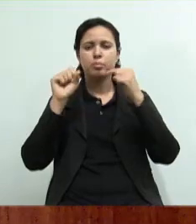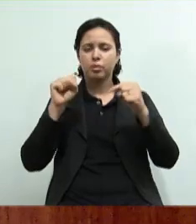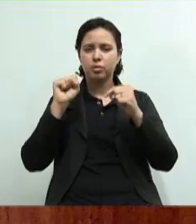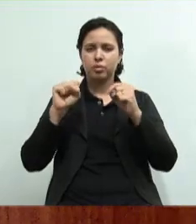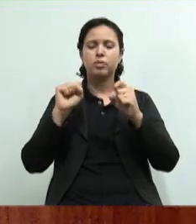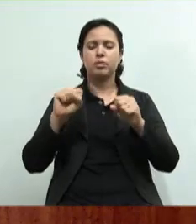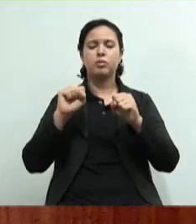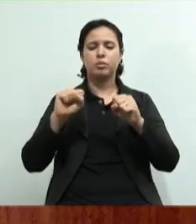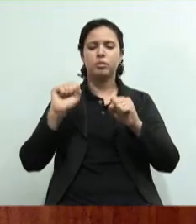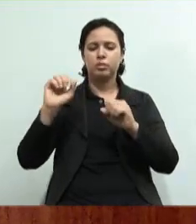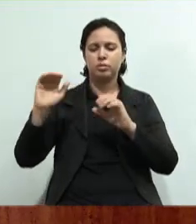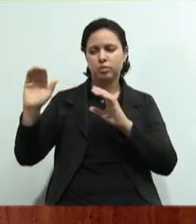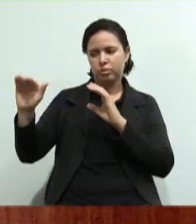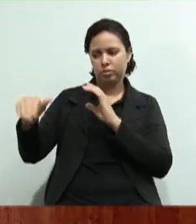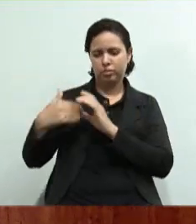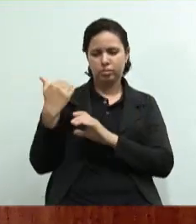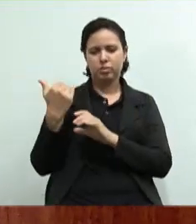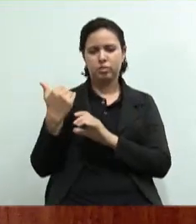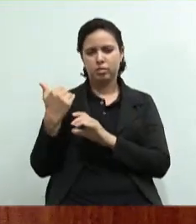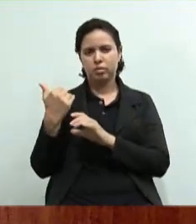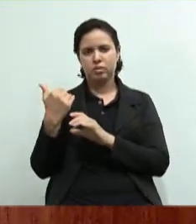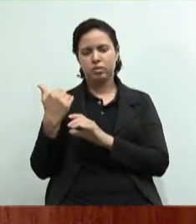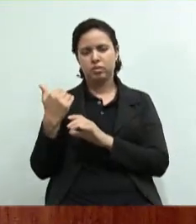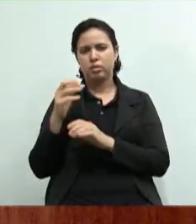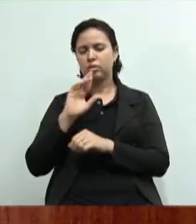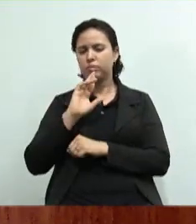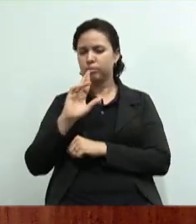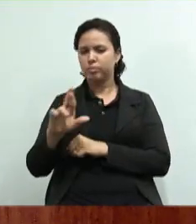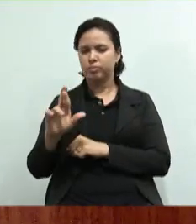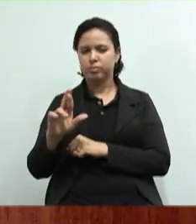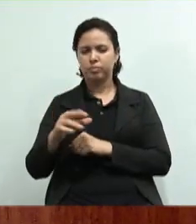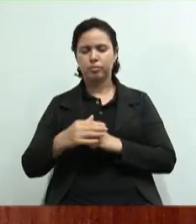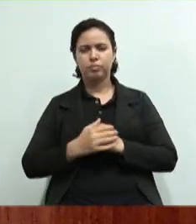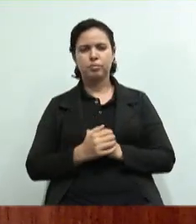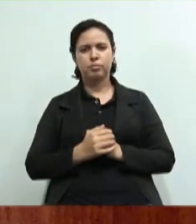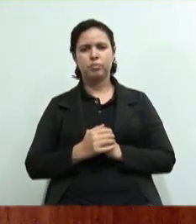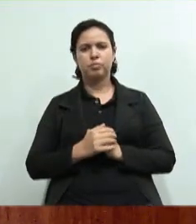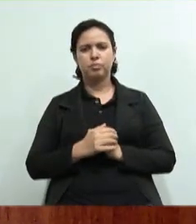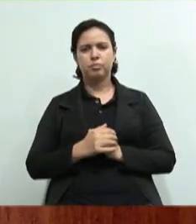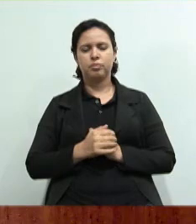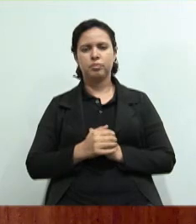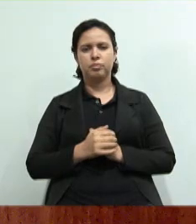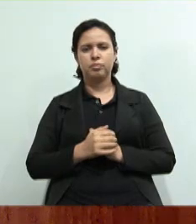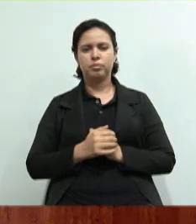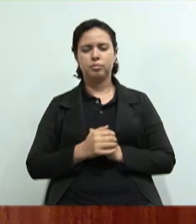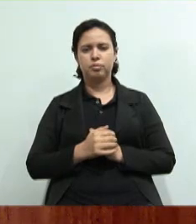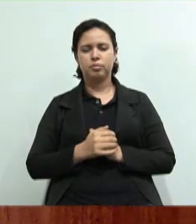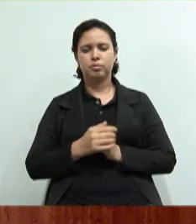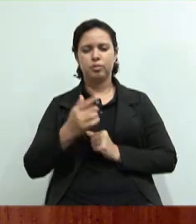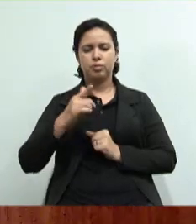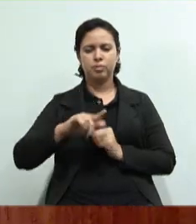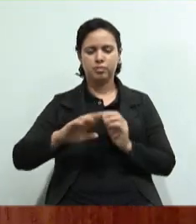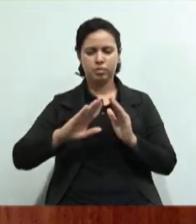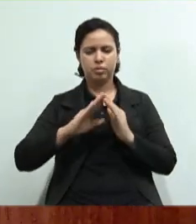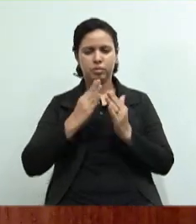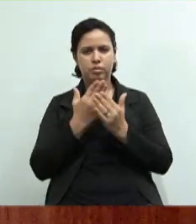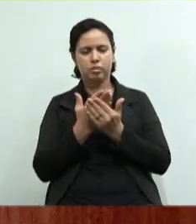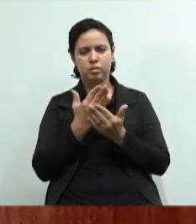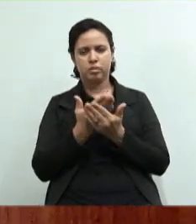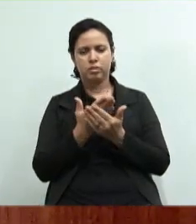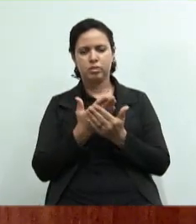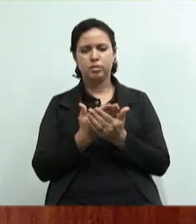gente vai tirar dúvidas, só nas dúvidas dos alunos, né, professora? Uhum. Tem aqui mais uma escola, segundo A da